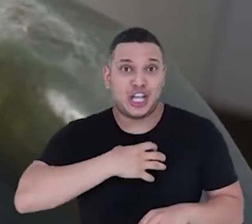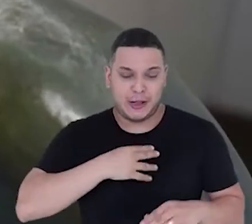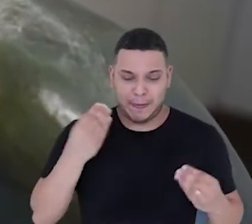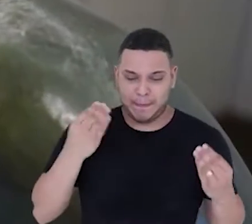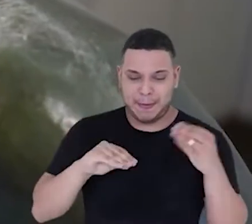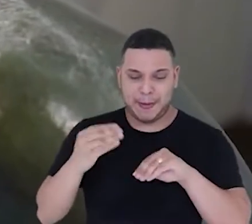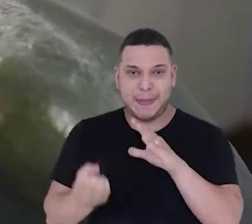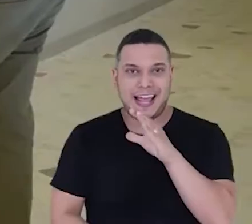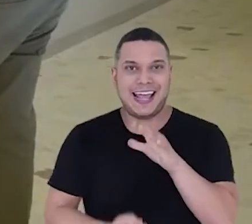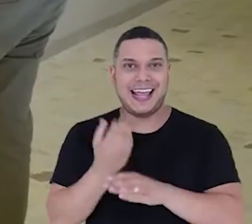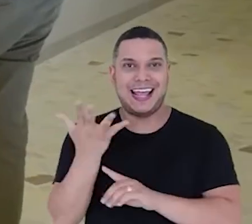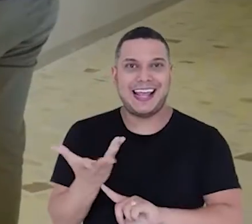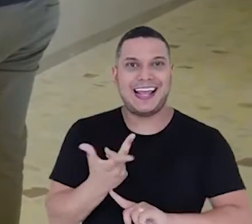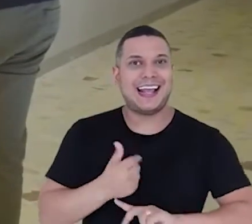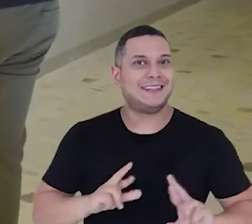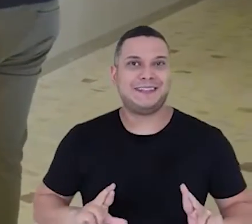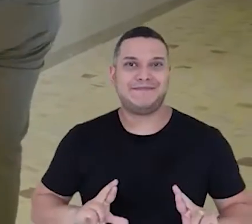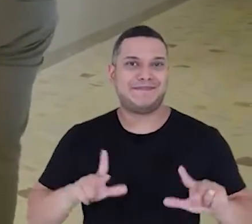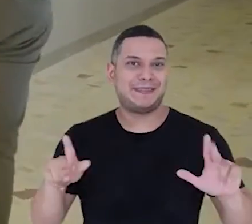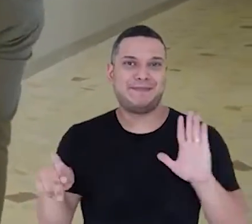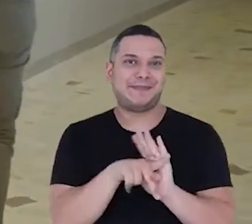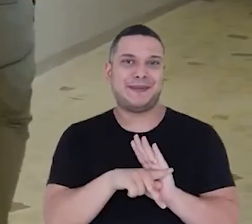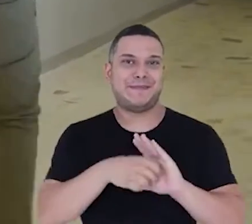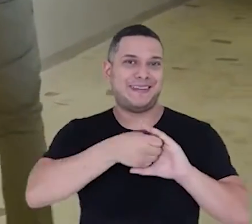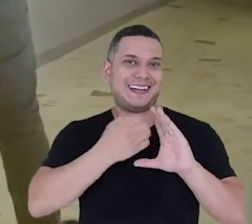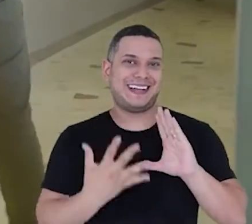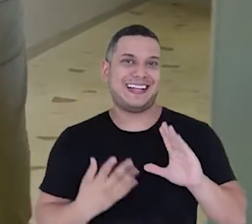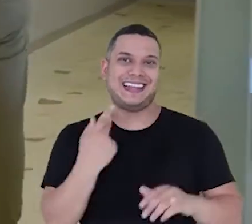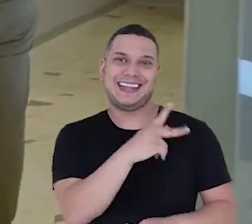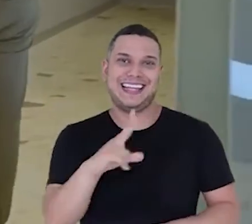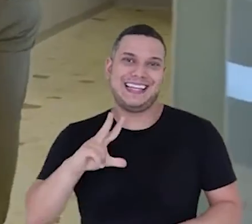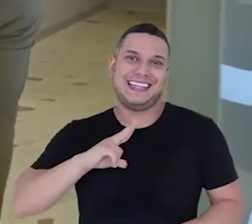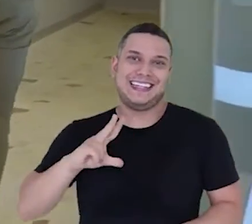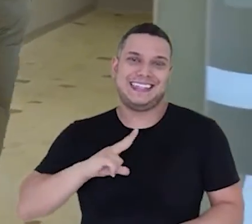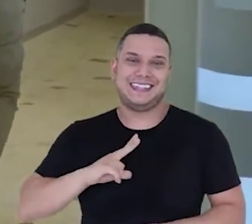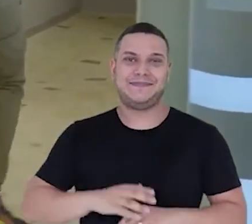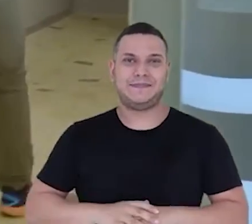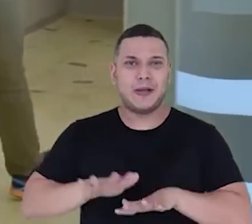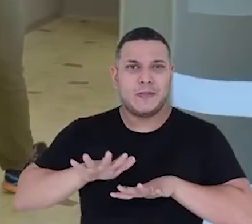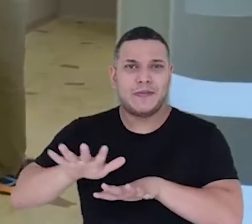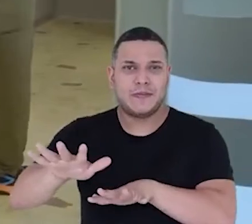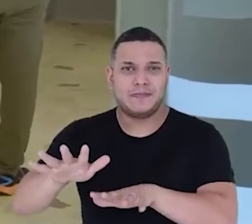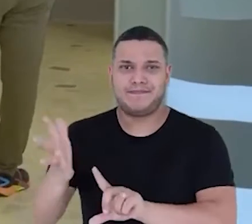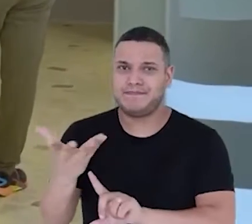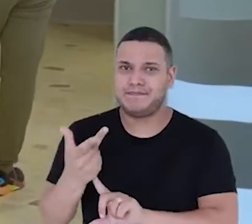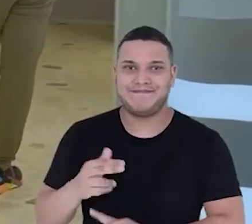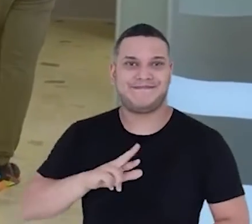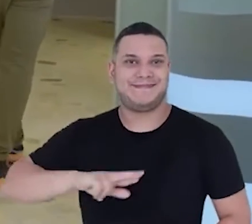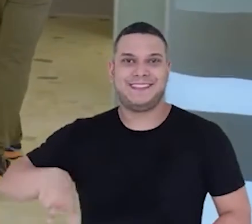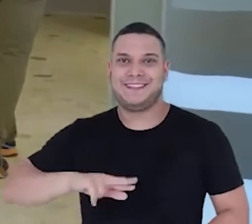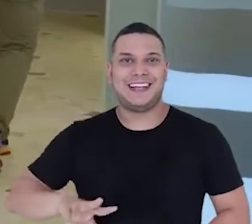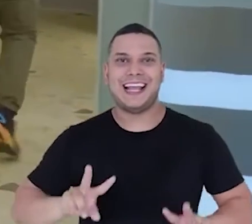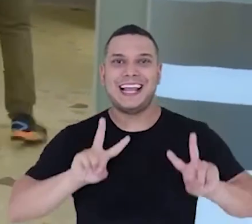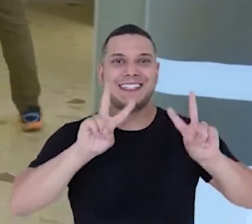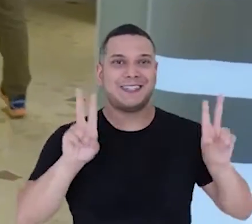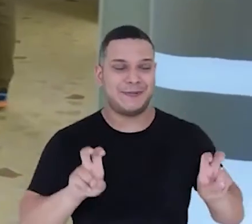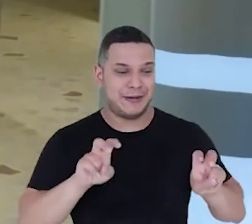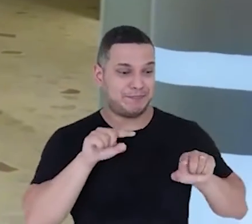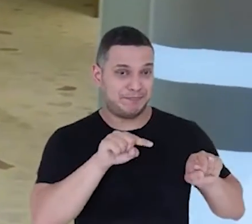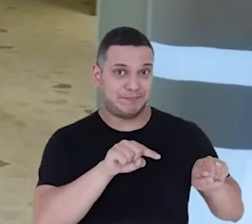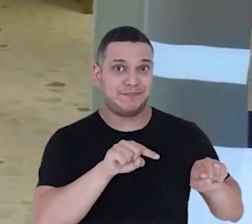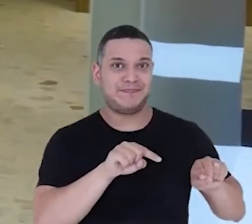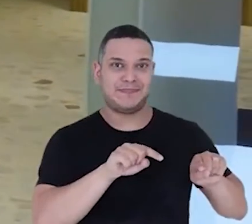de incorporar materiais estranhos ao mundo da arte de forma muito própria. Então não é sobre movimentos artísticos, mas sobre